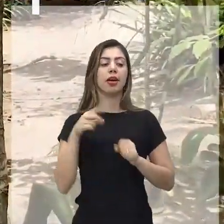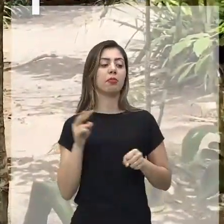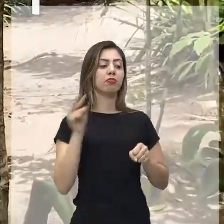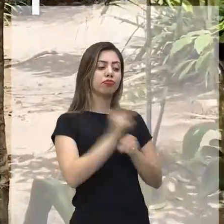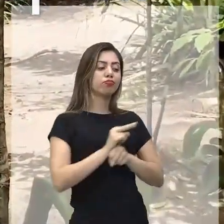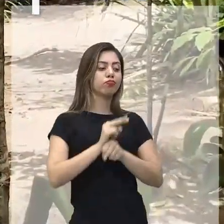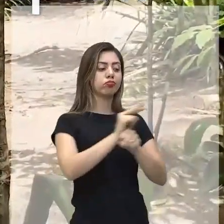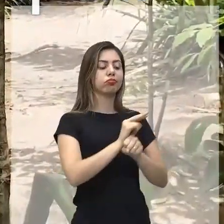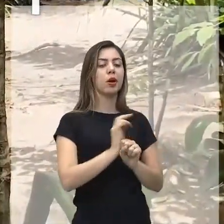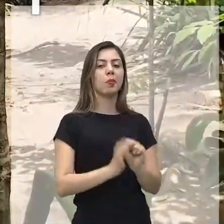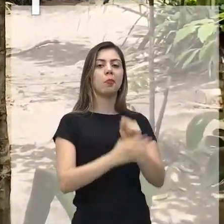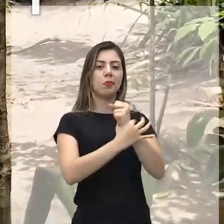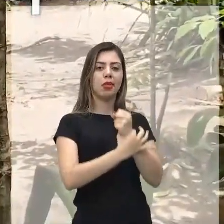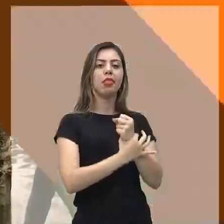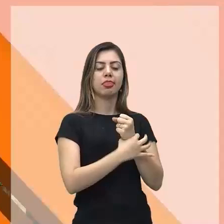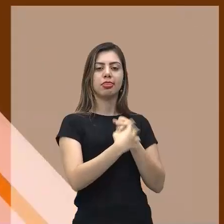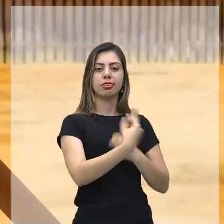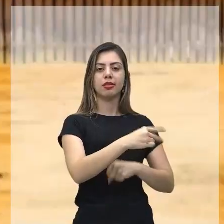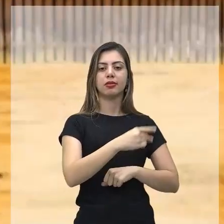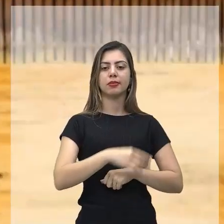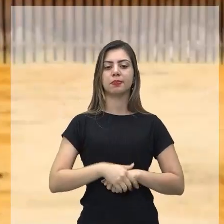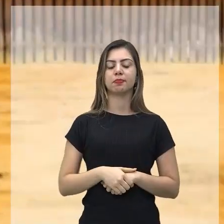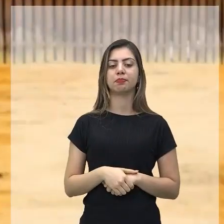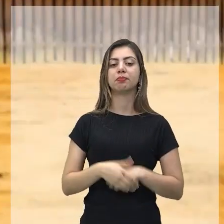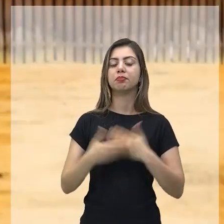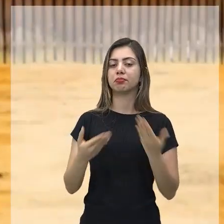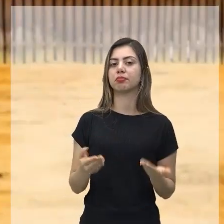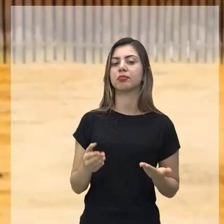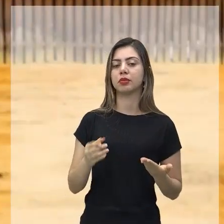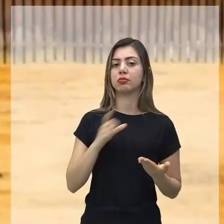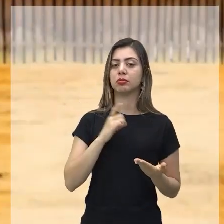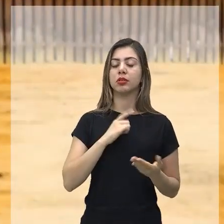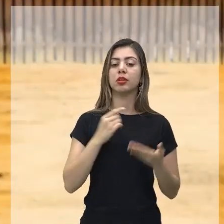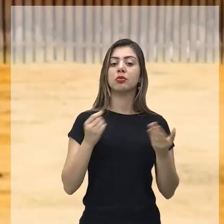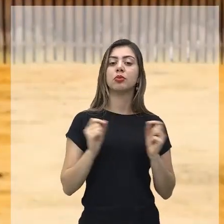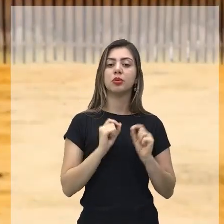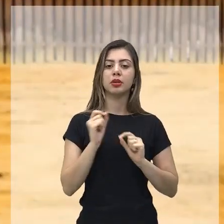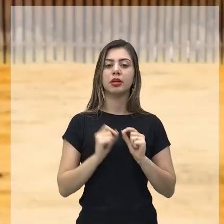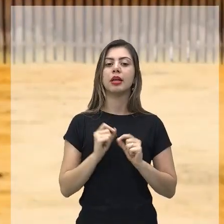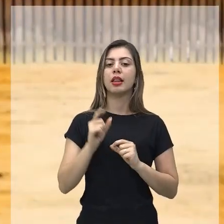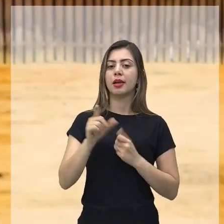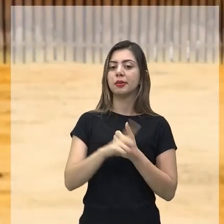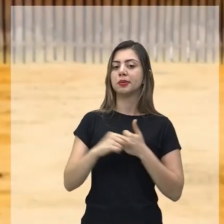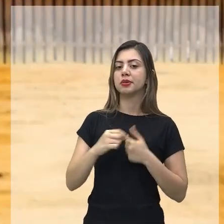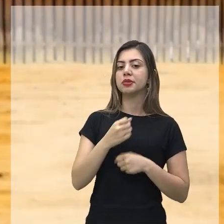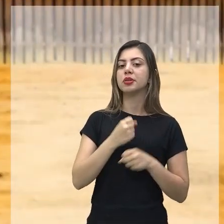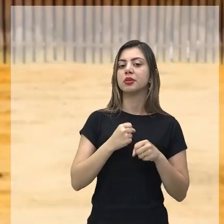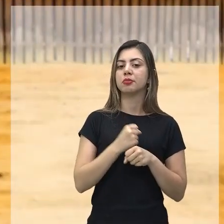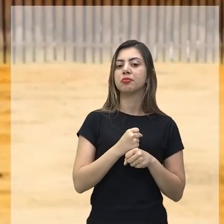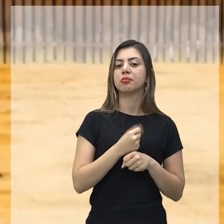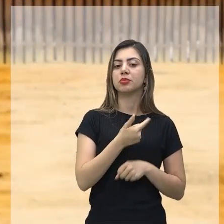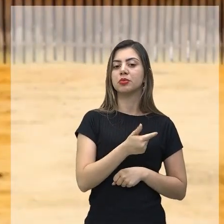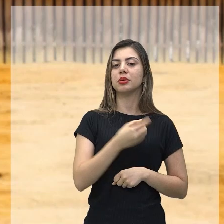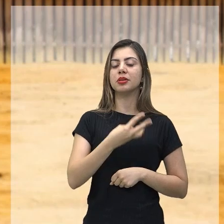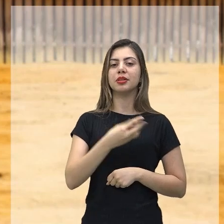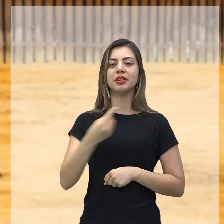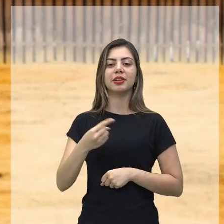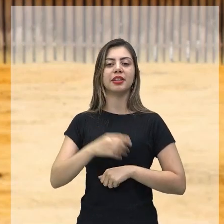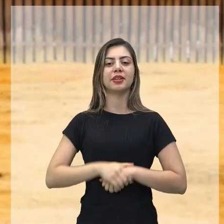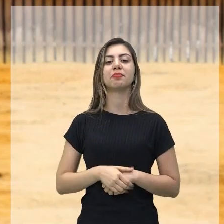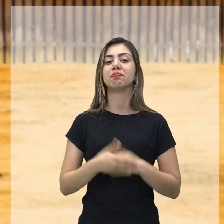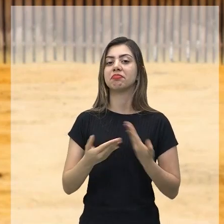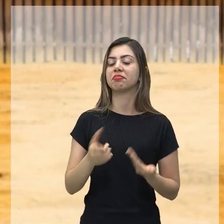proteção da terra indígena. Dentro do texto do artigo 231, nós temos